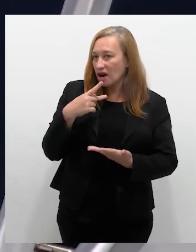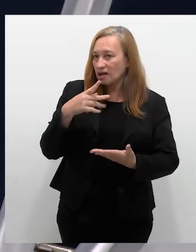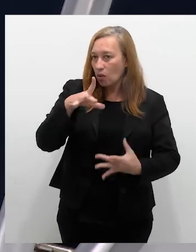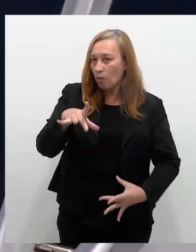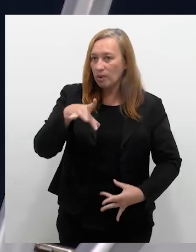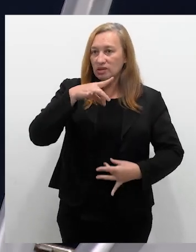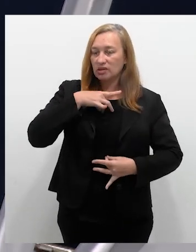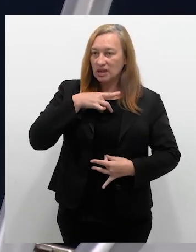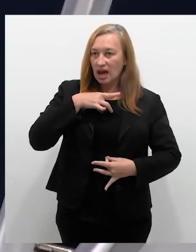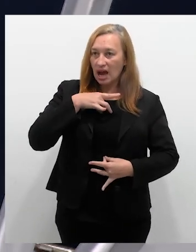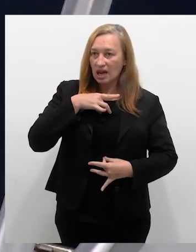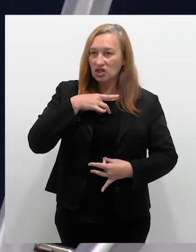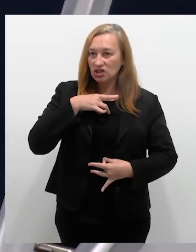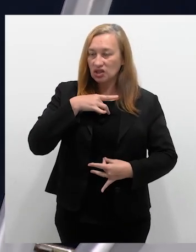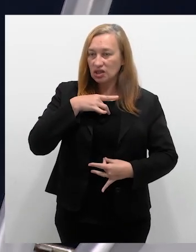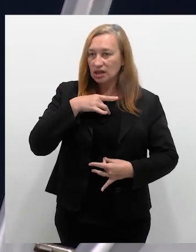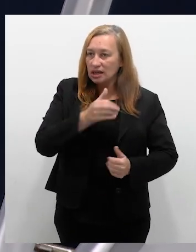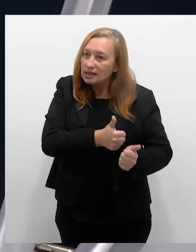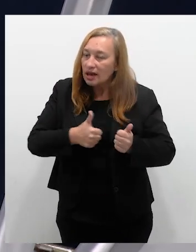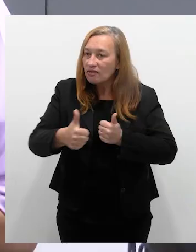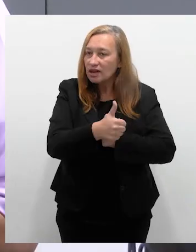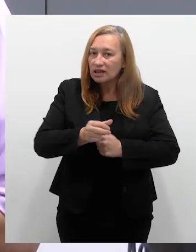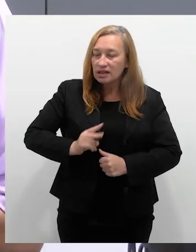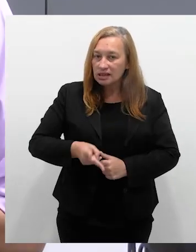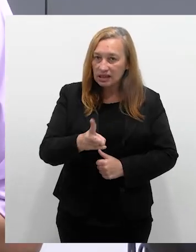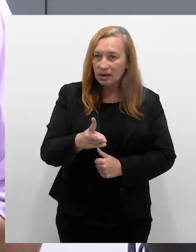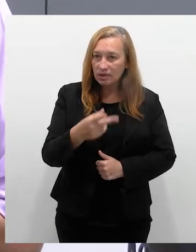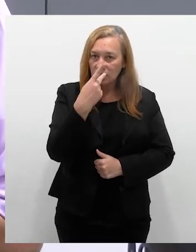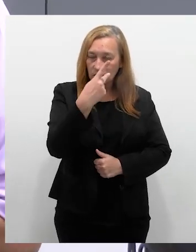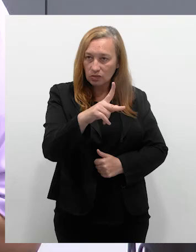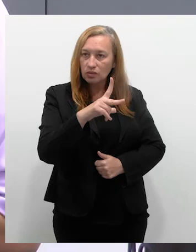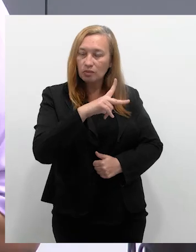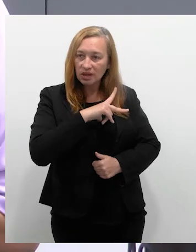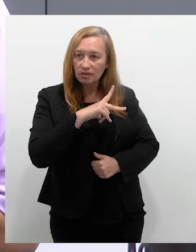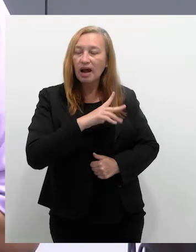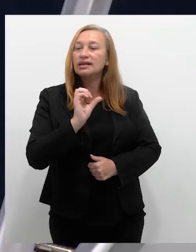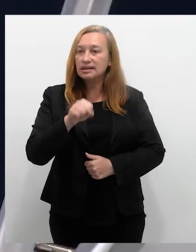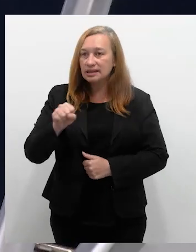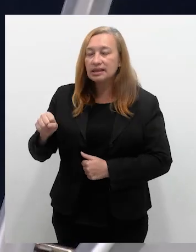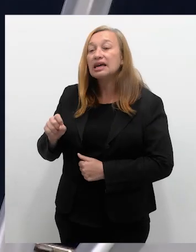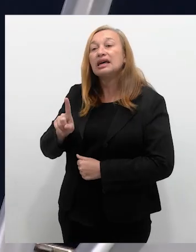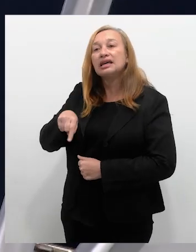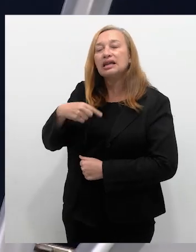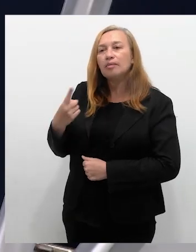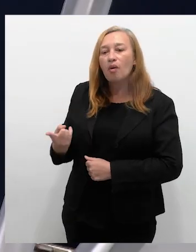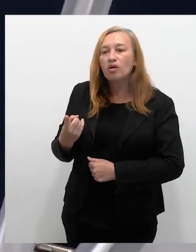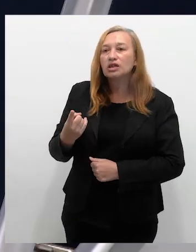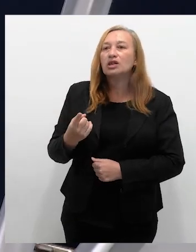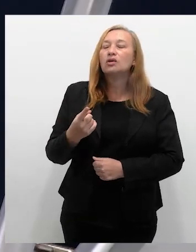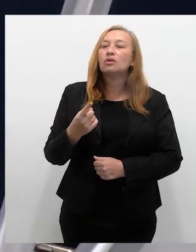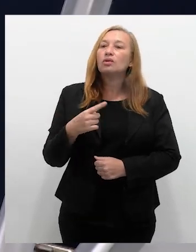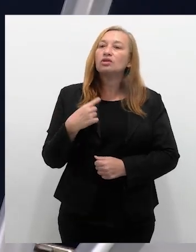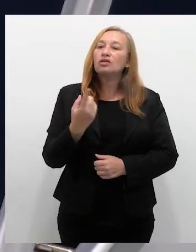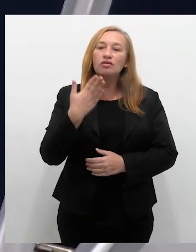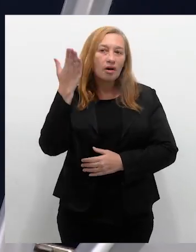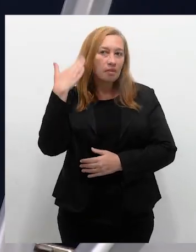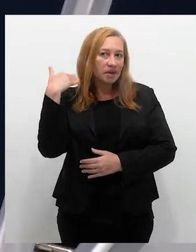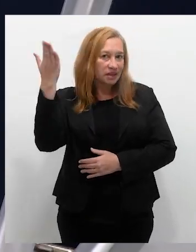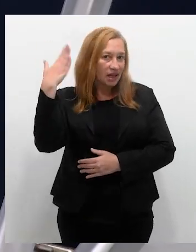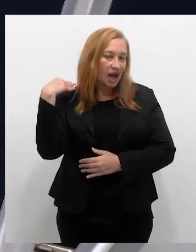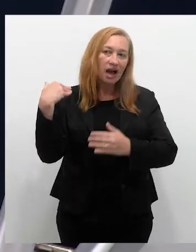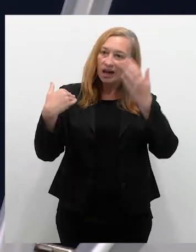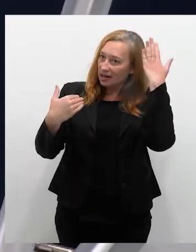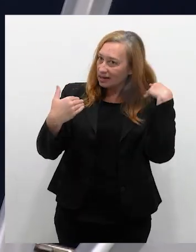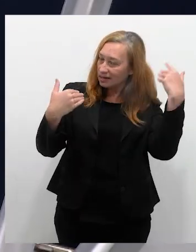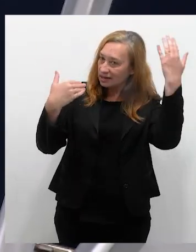boa história. Você coloca o personagem na frente da sua pessoa, né? Sim. É profissionalismo. Sim. E daí, quando nós fomos pintar o